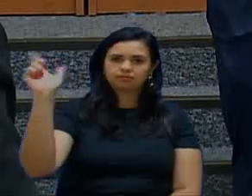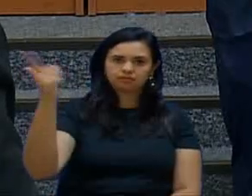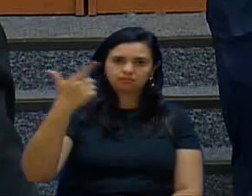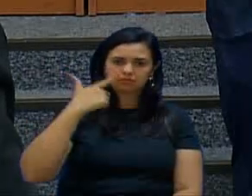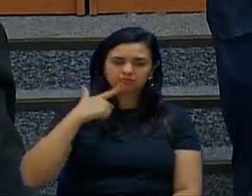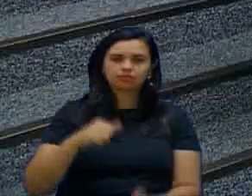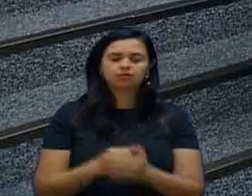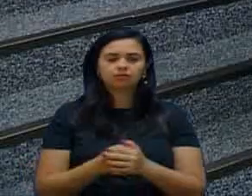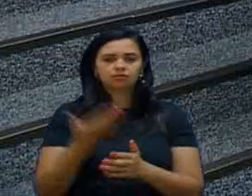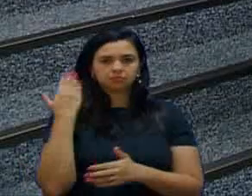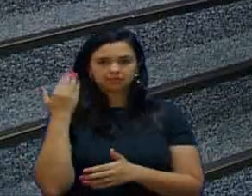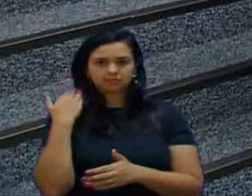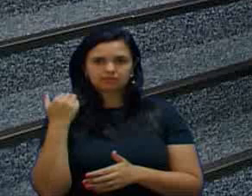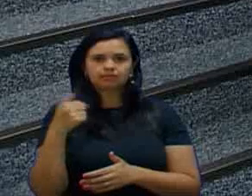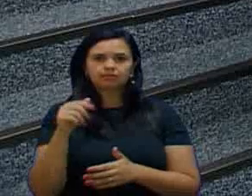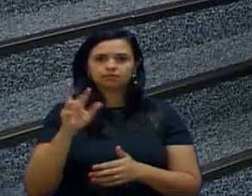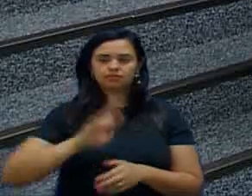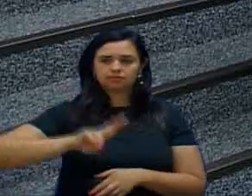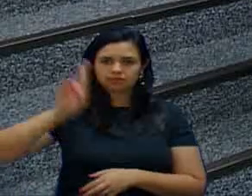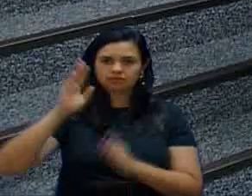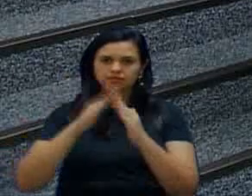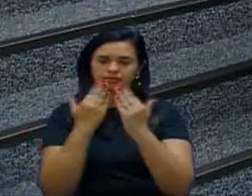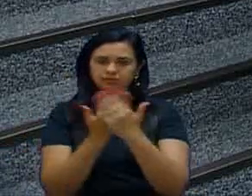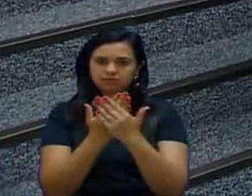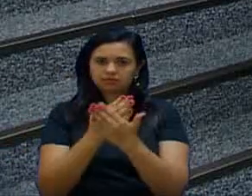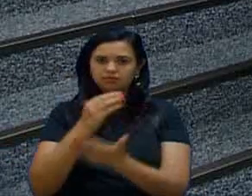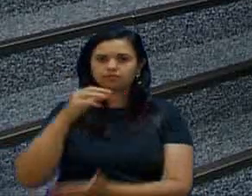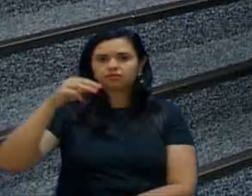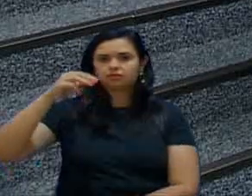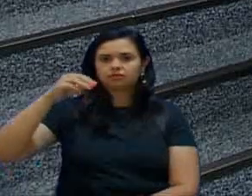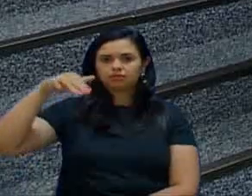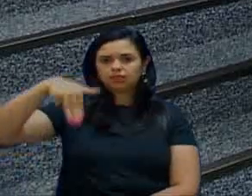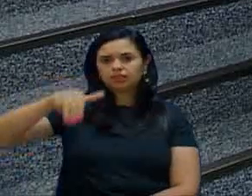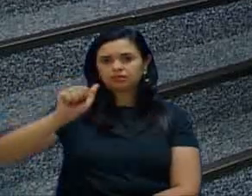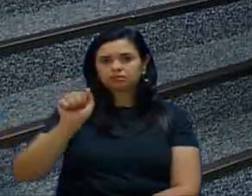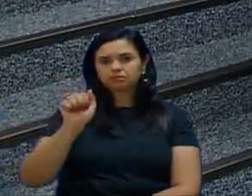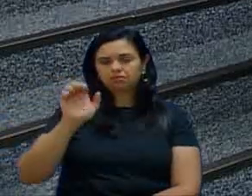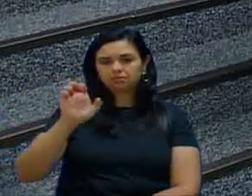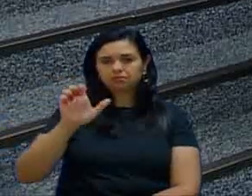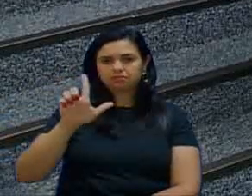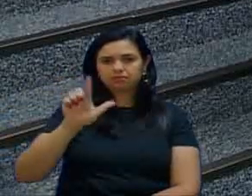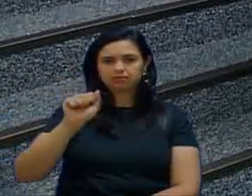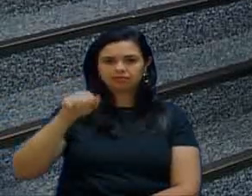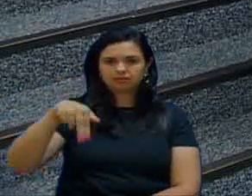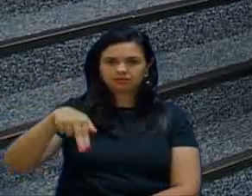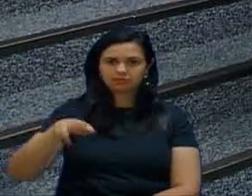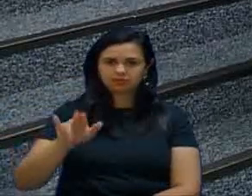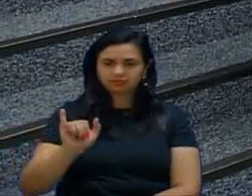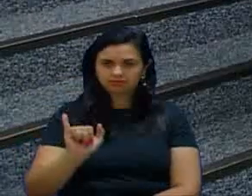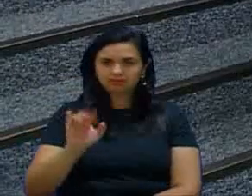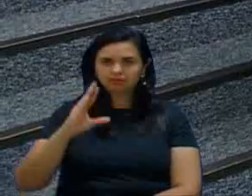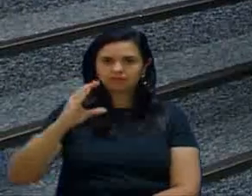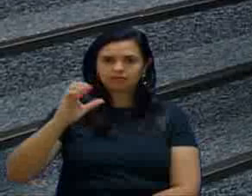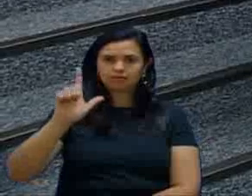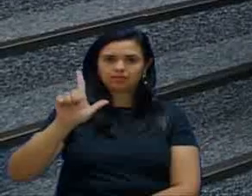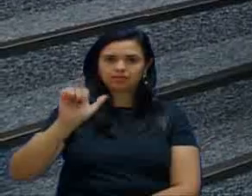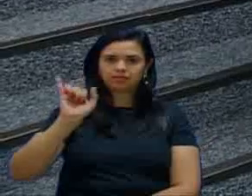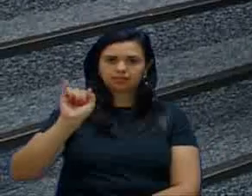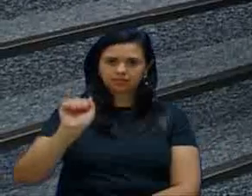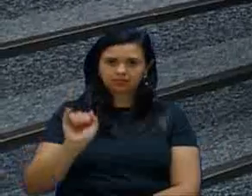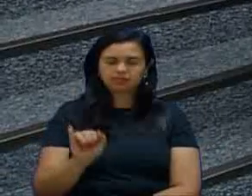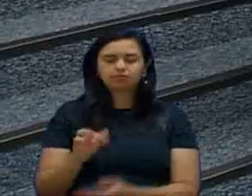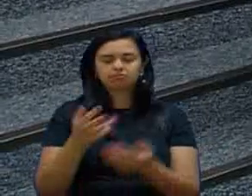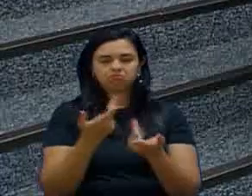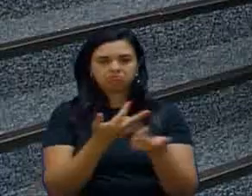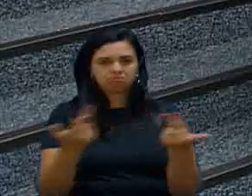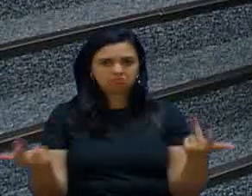Klein, a diretoria não quis mais tocar a Melanie Klein como uma escola, e tinha 75 alunos ali, sendo alguns de Sorocaba